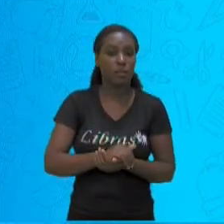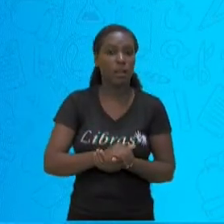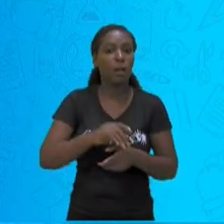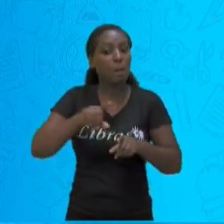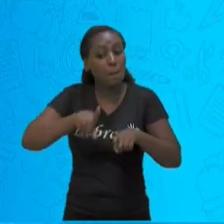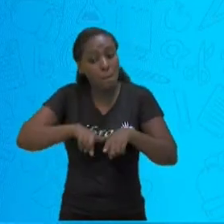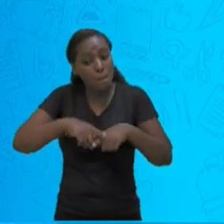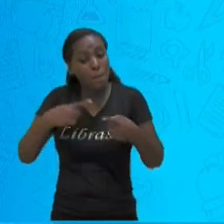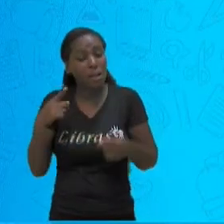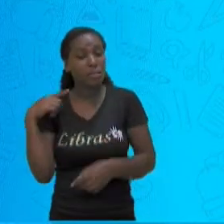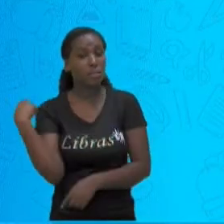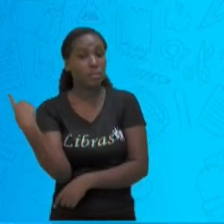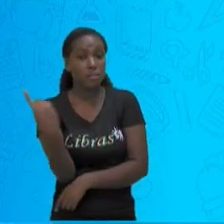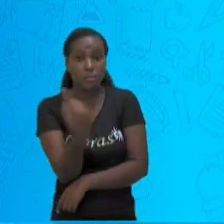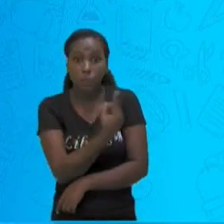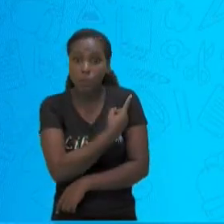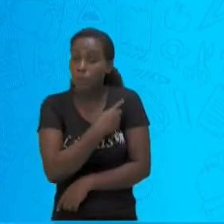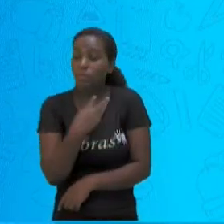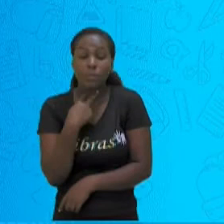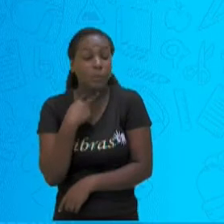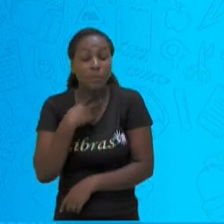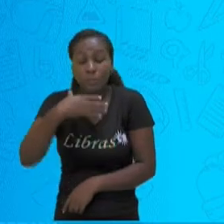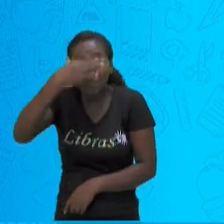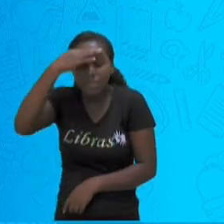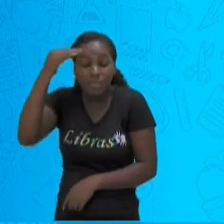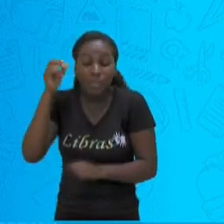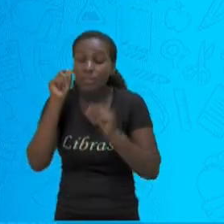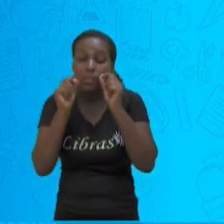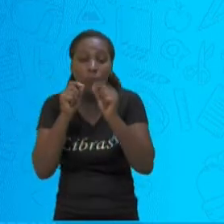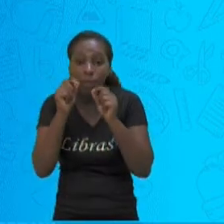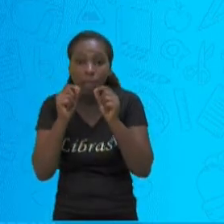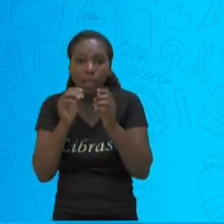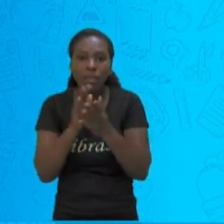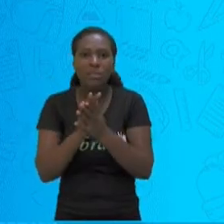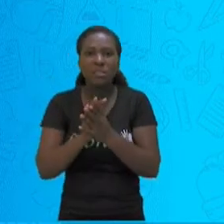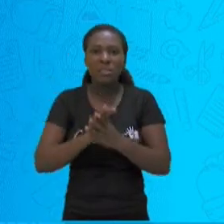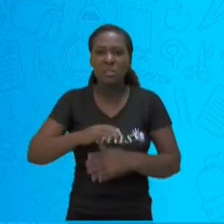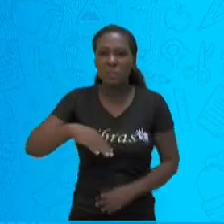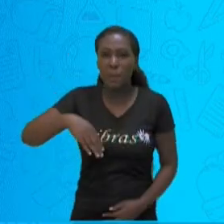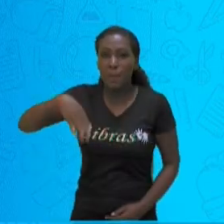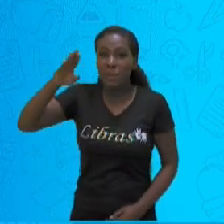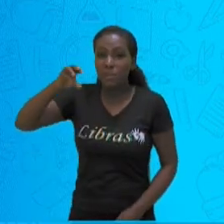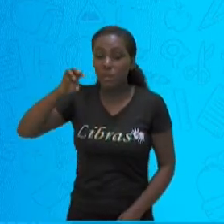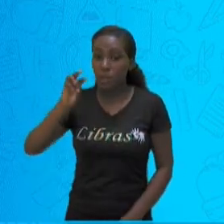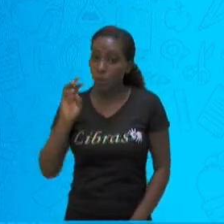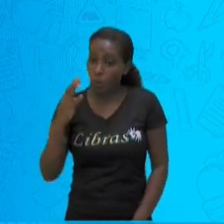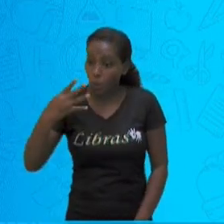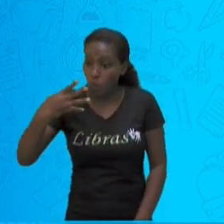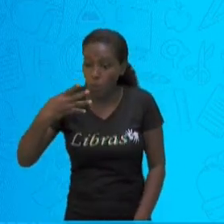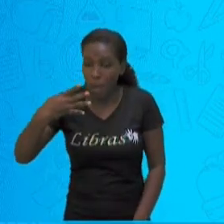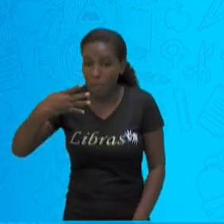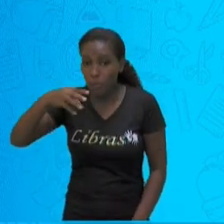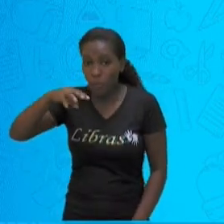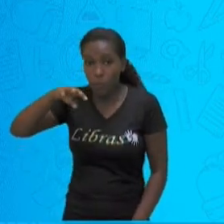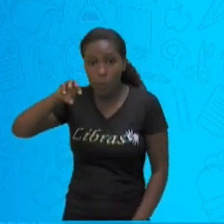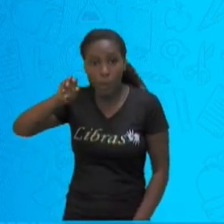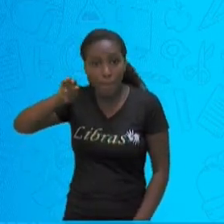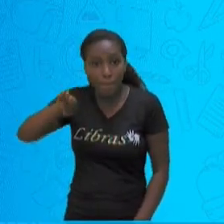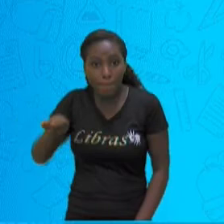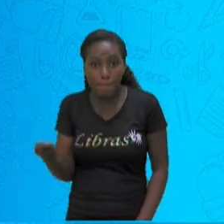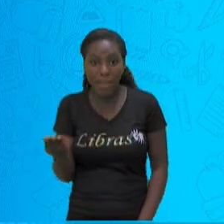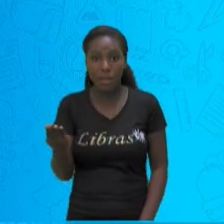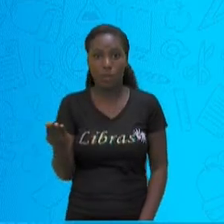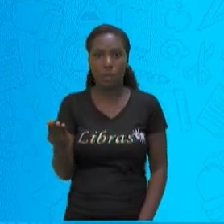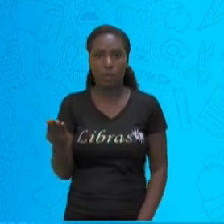hoje, segundo a ONU, 4 bilhões e 300 milhões de pessoas vivem